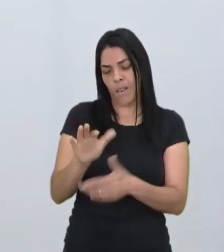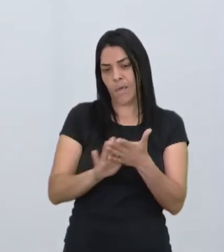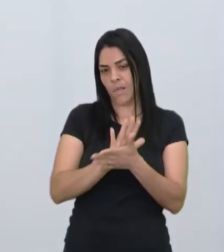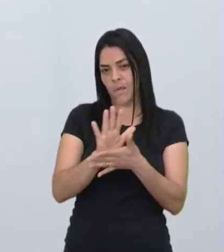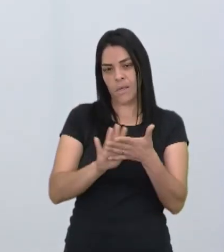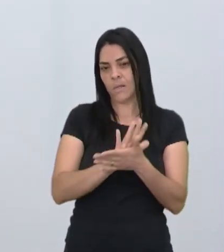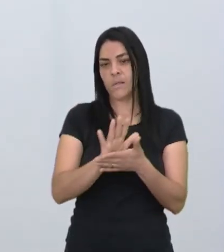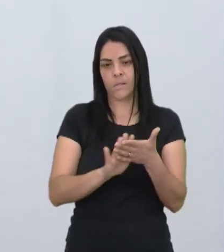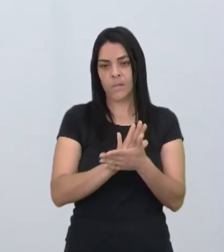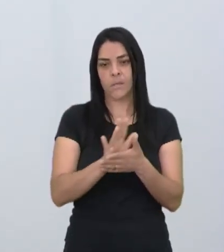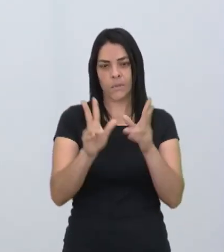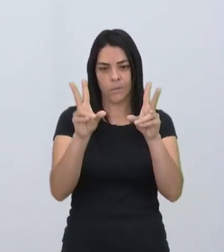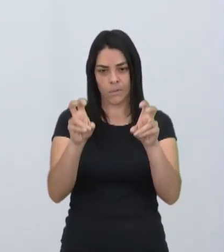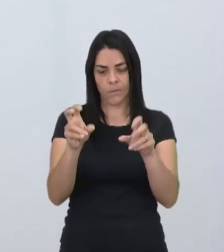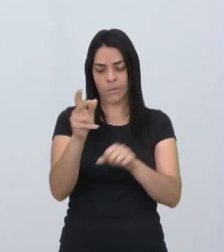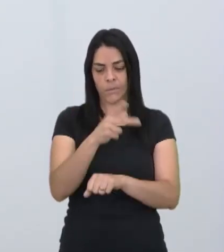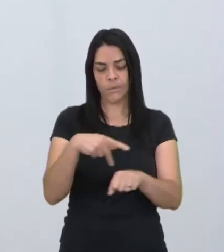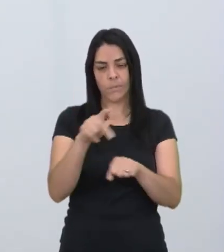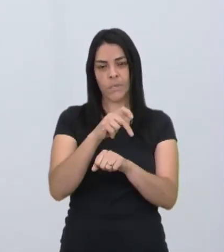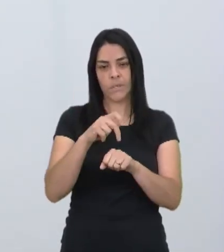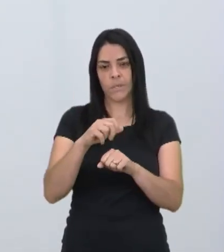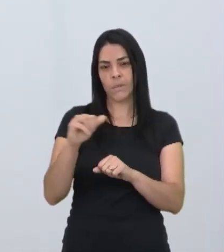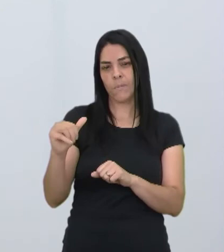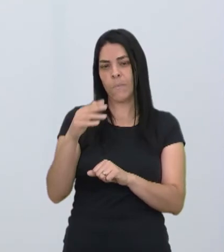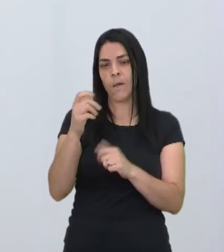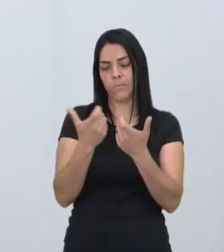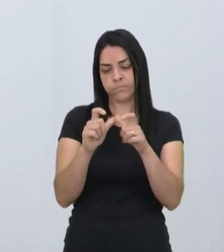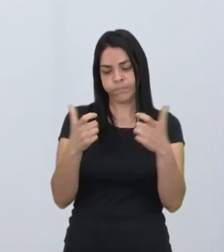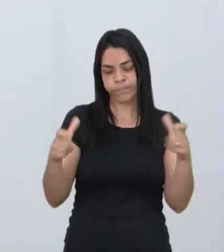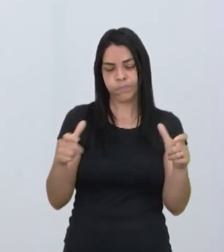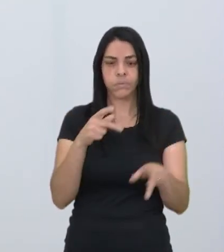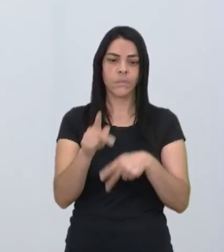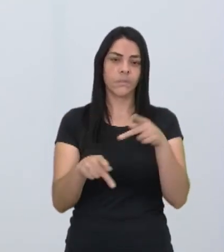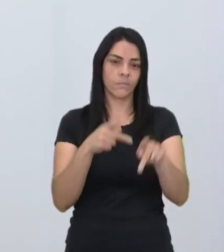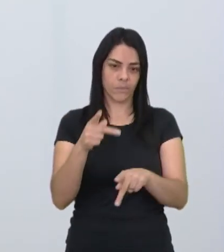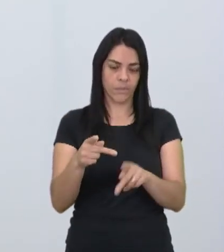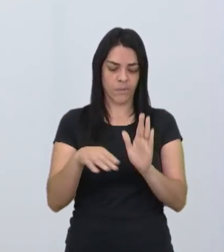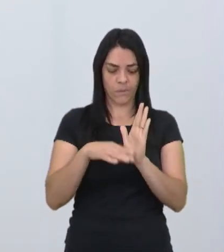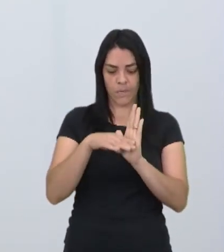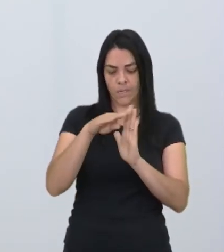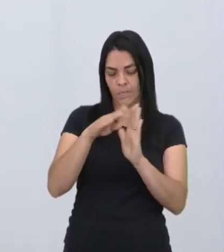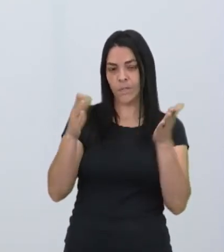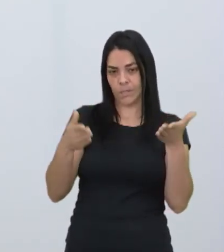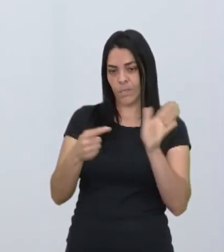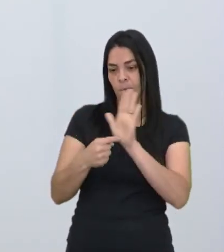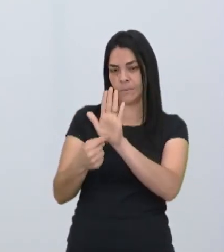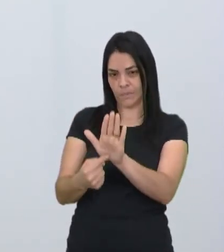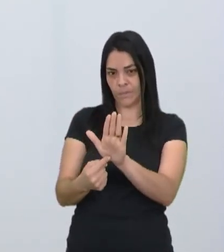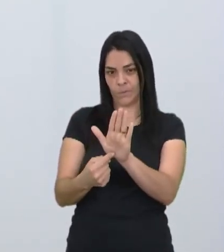questão dos países mais populosos, como a gente pode ver na lista que a gente apresentou aí agora.